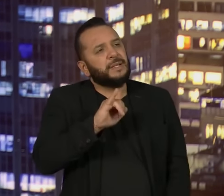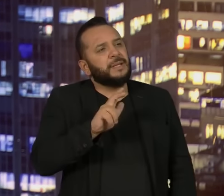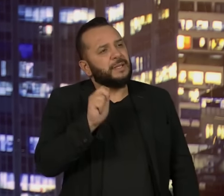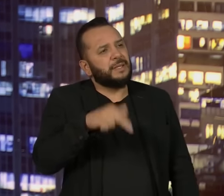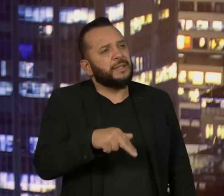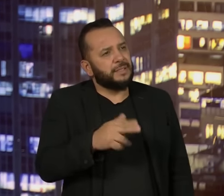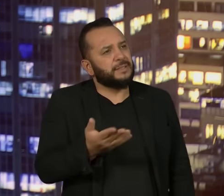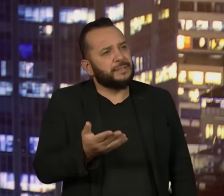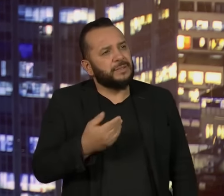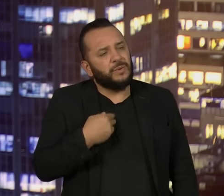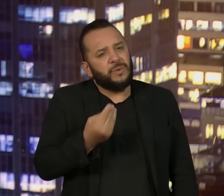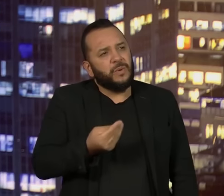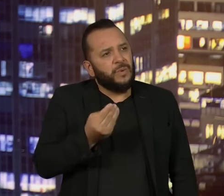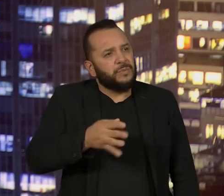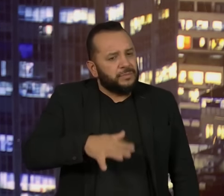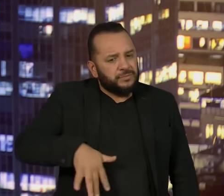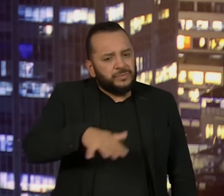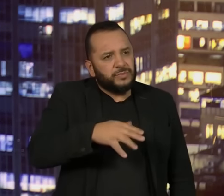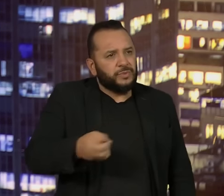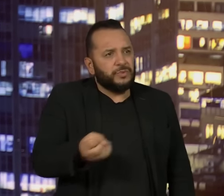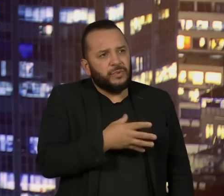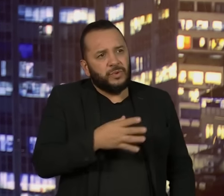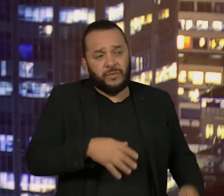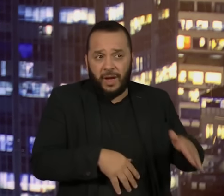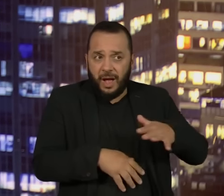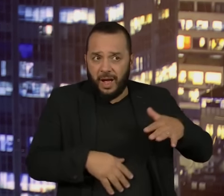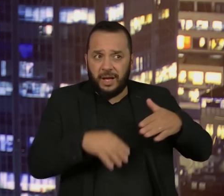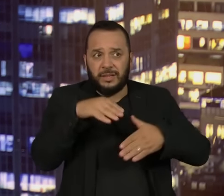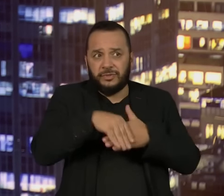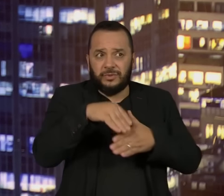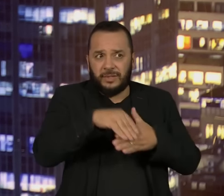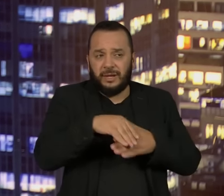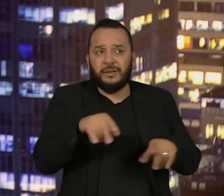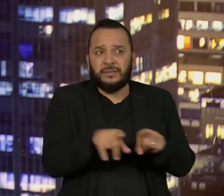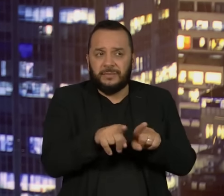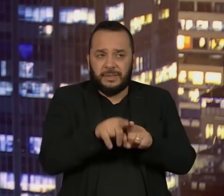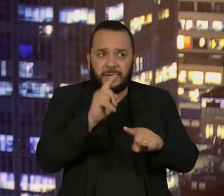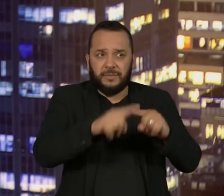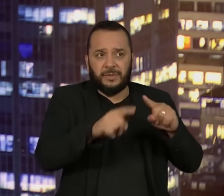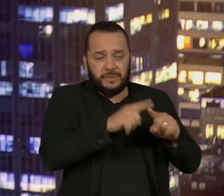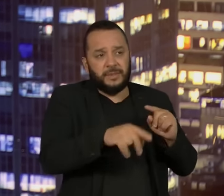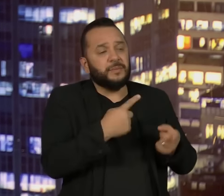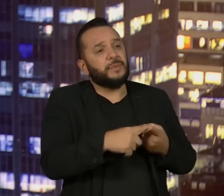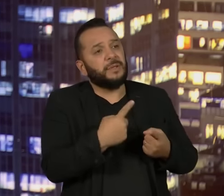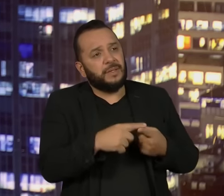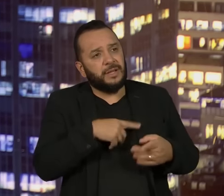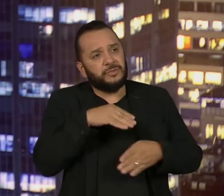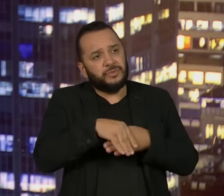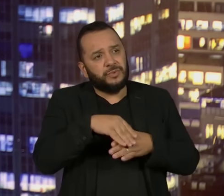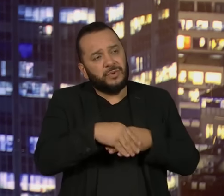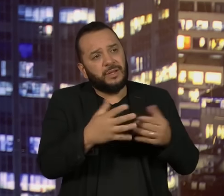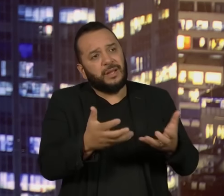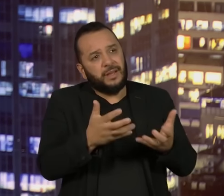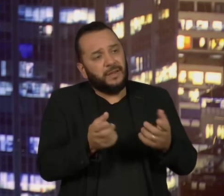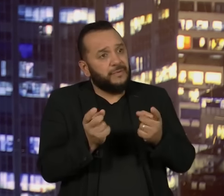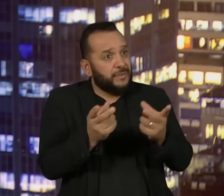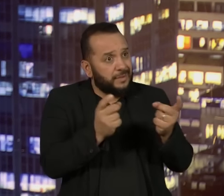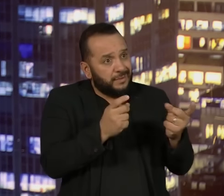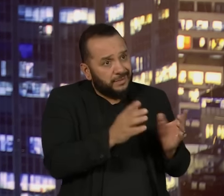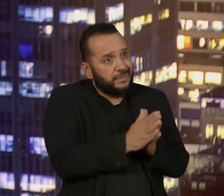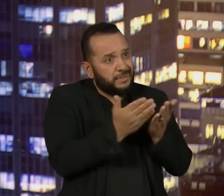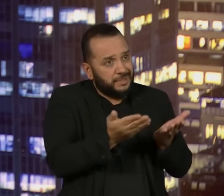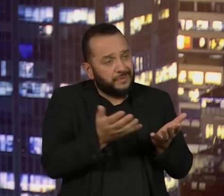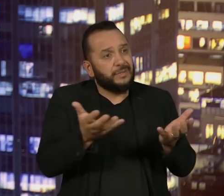novo cenário que está posto, o mercado editorial acaba praticando autocensura, porque a editora quer vender livro, quer ter obras incluídas no